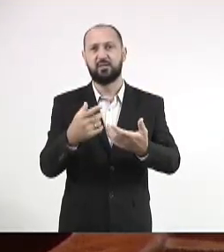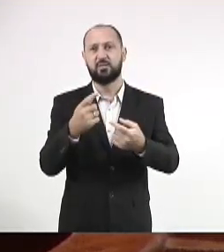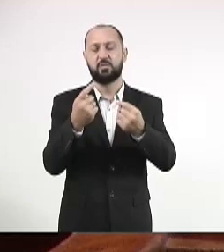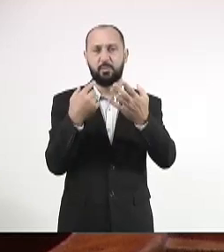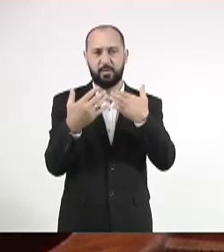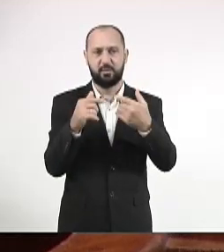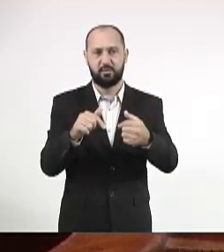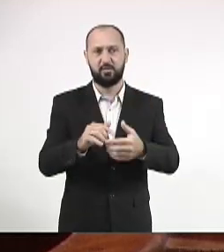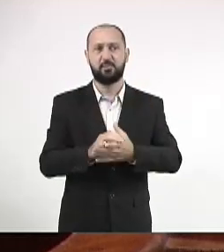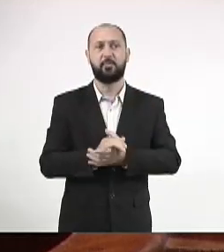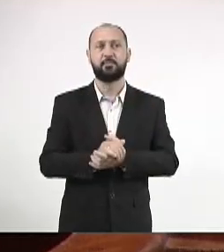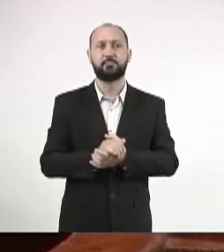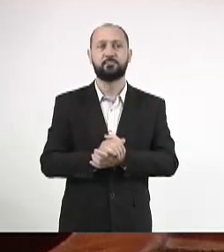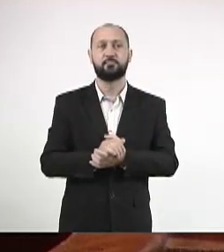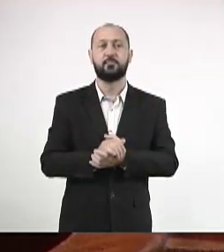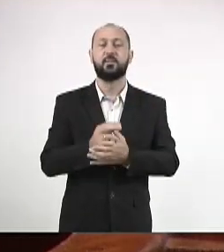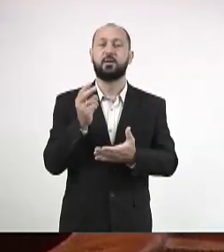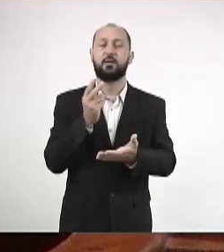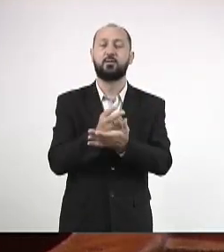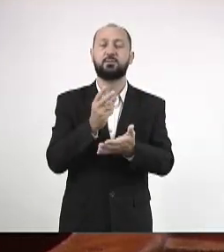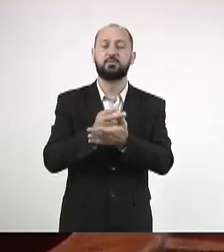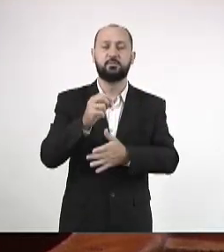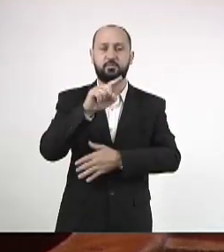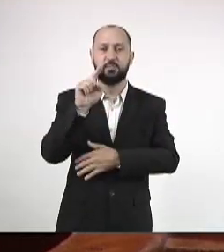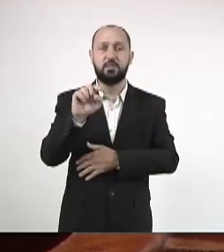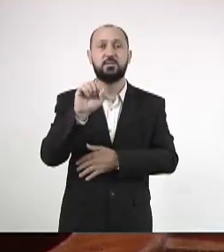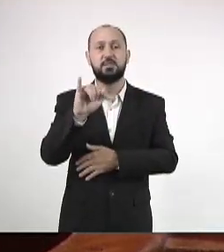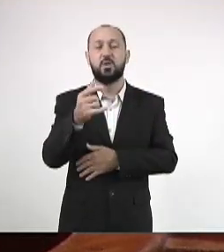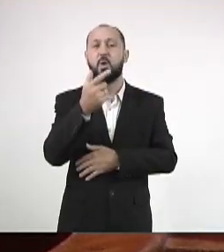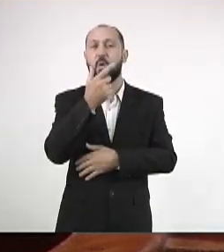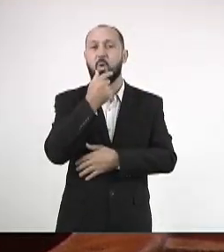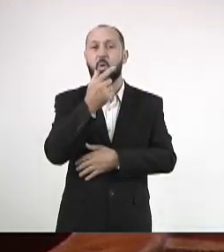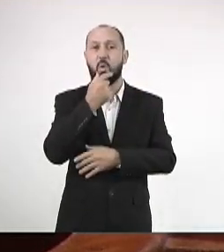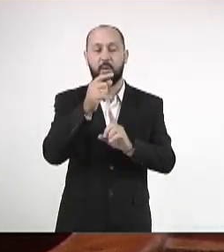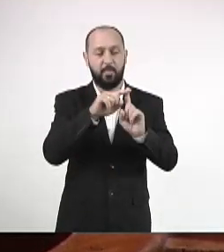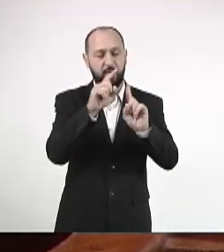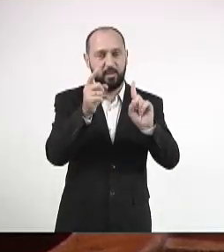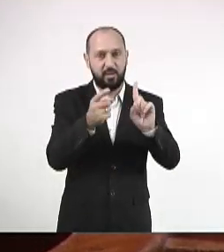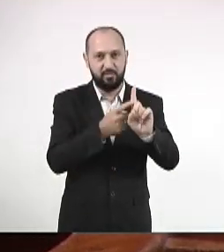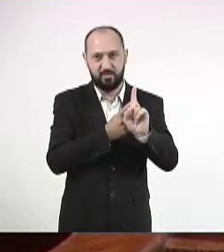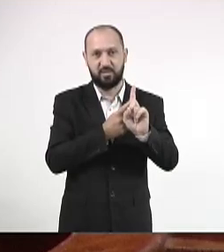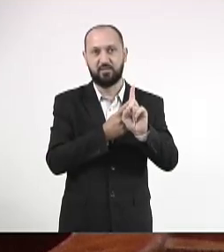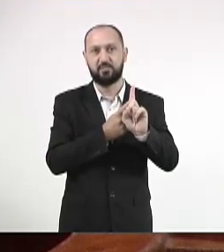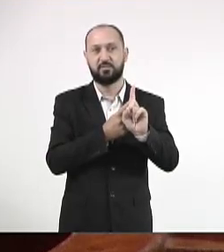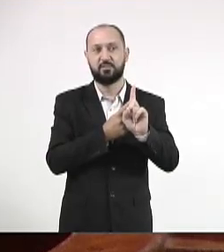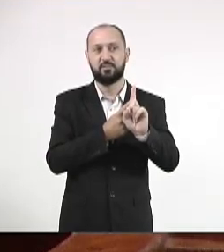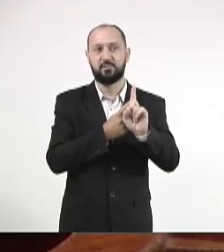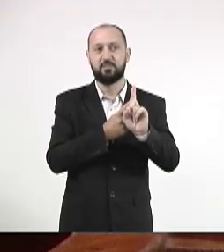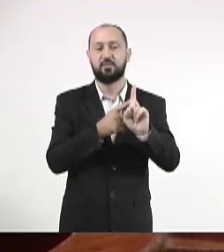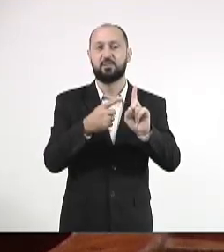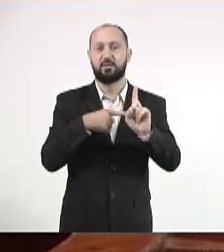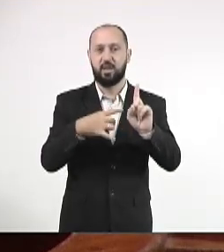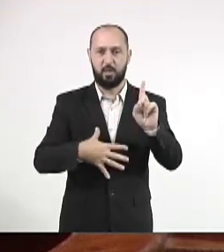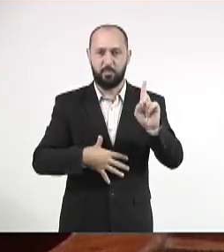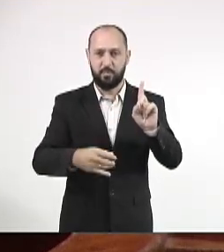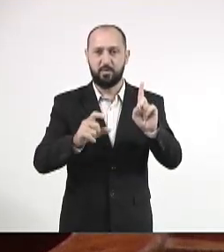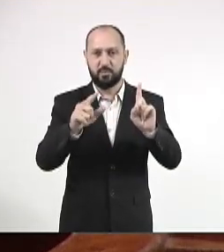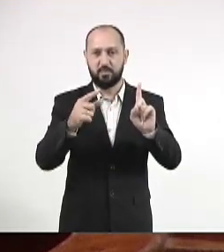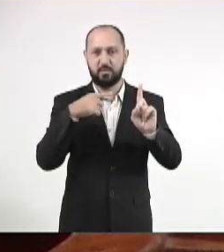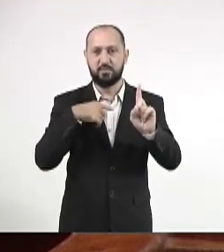debater aqui? E eu sempre questionei, se os homens engravidassem, aborto seria